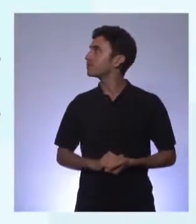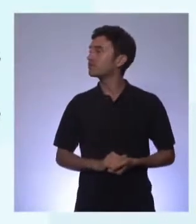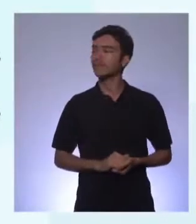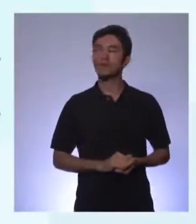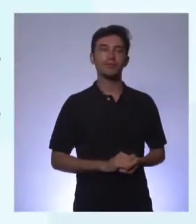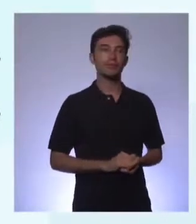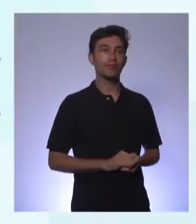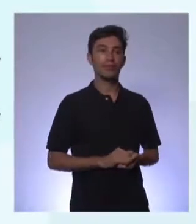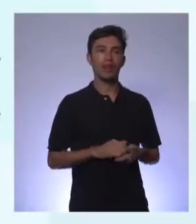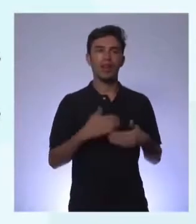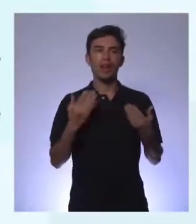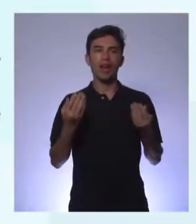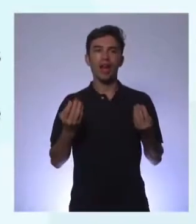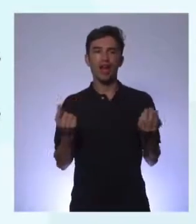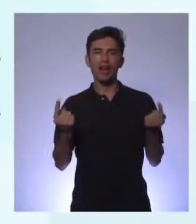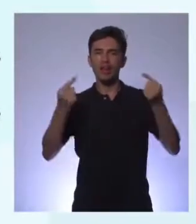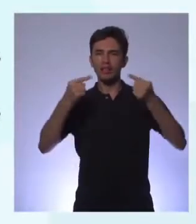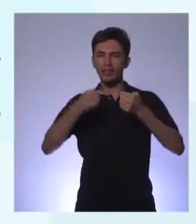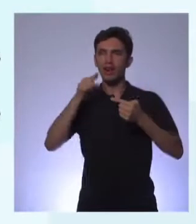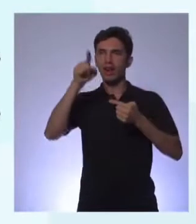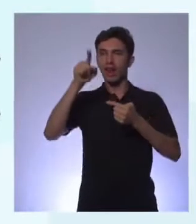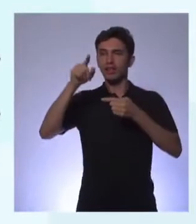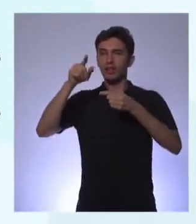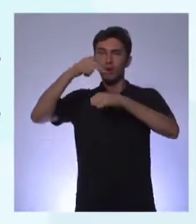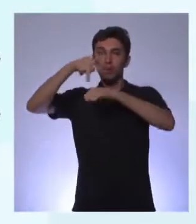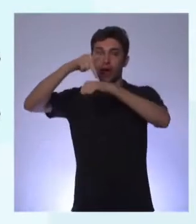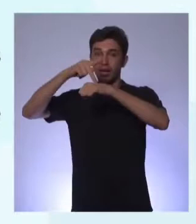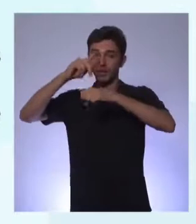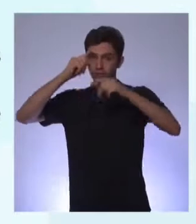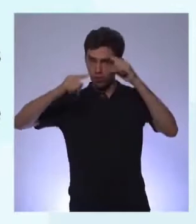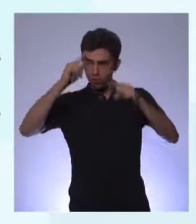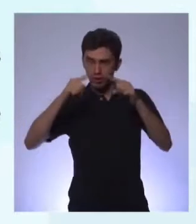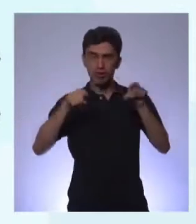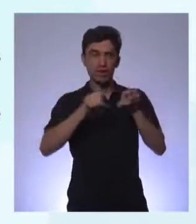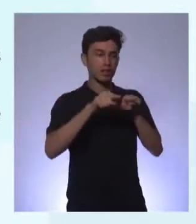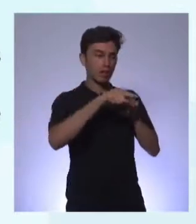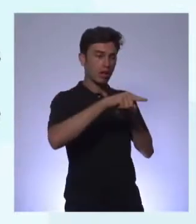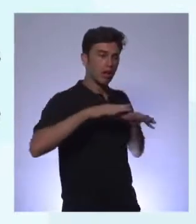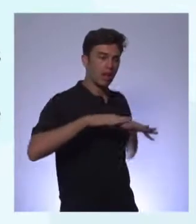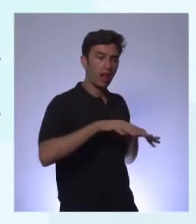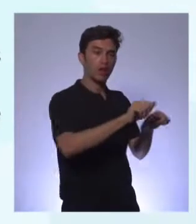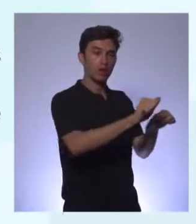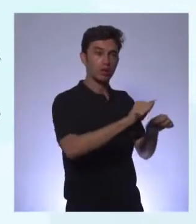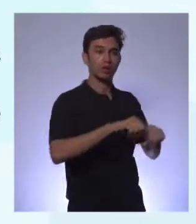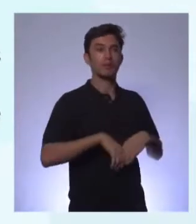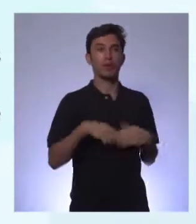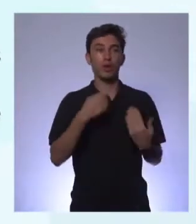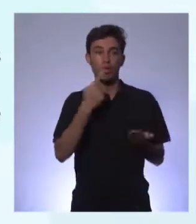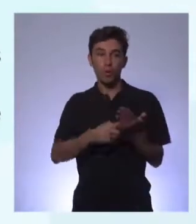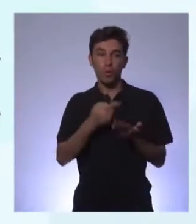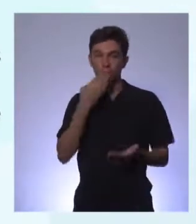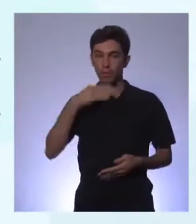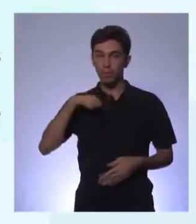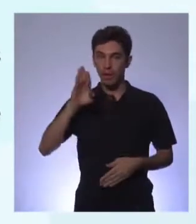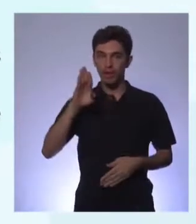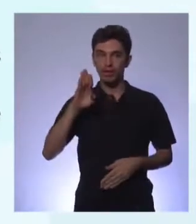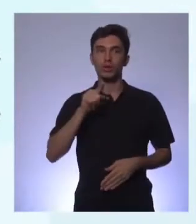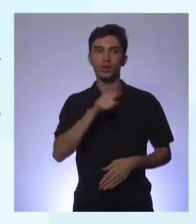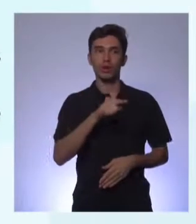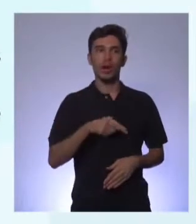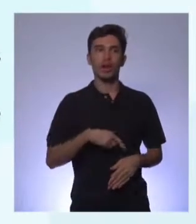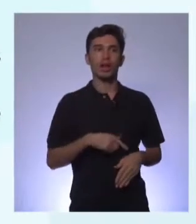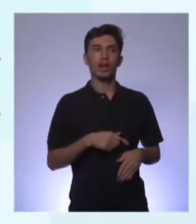Relações entre metrópole e colônia. O pacto colonial e o monopólio do Estado sobre